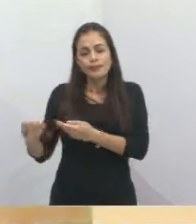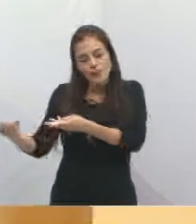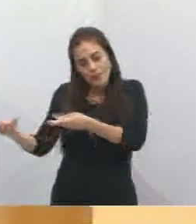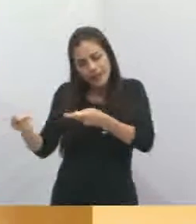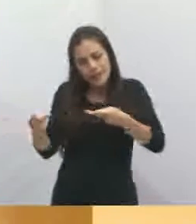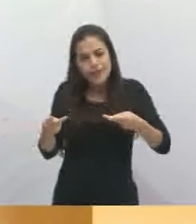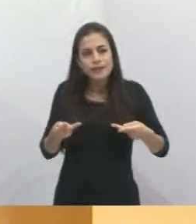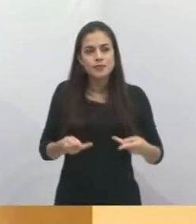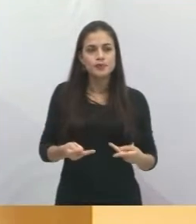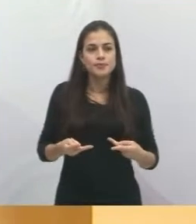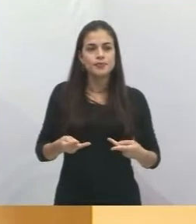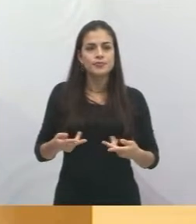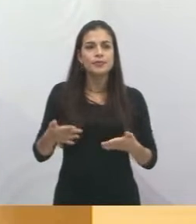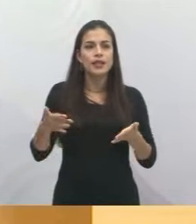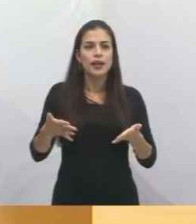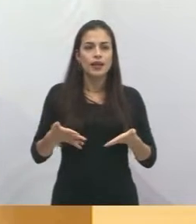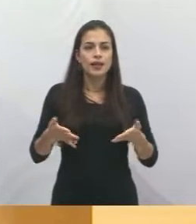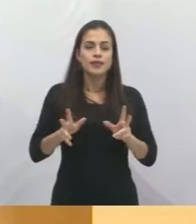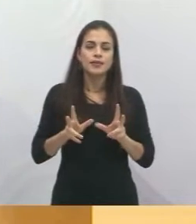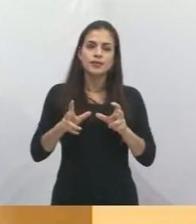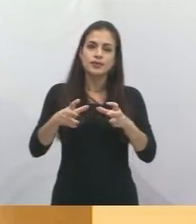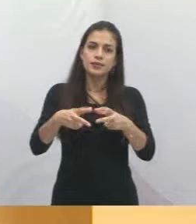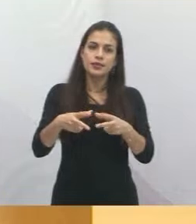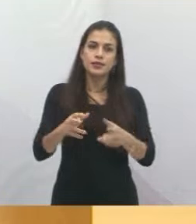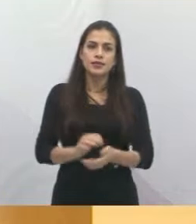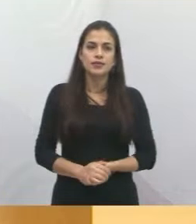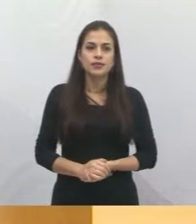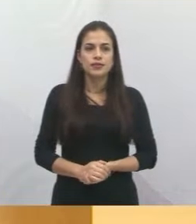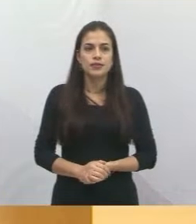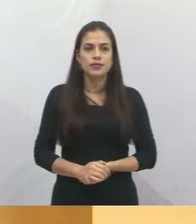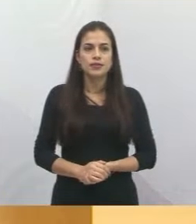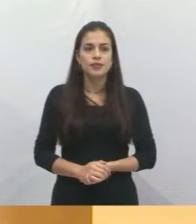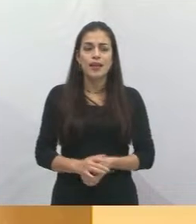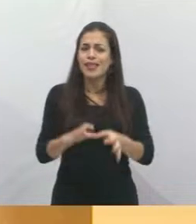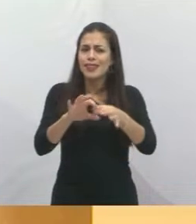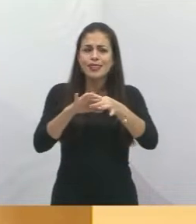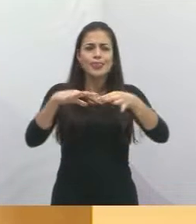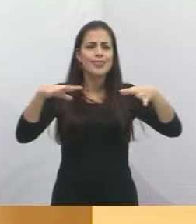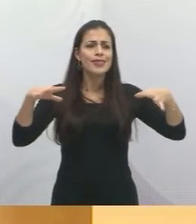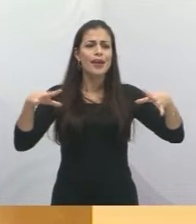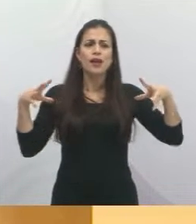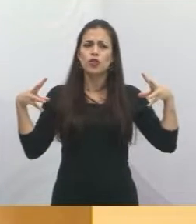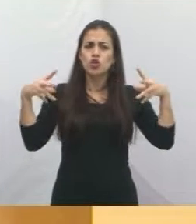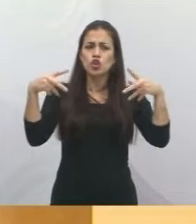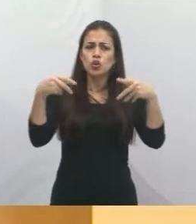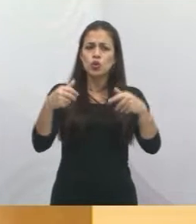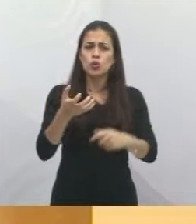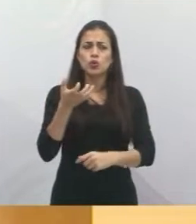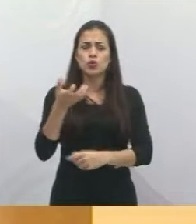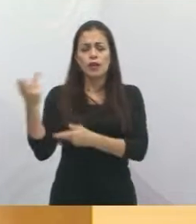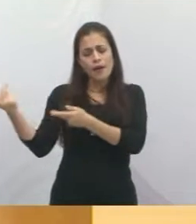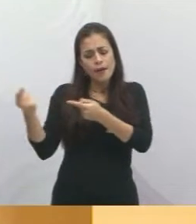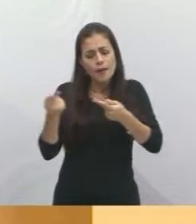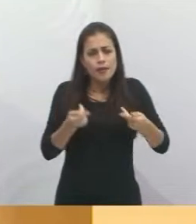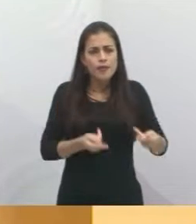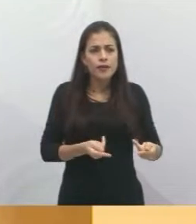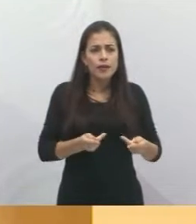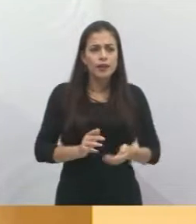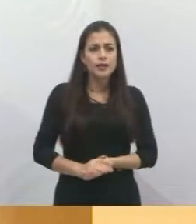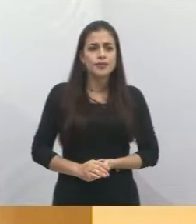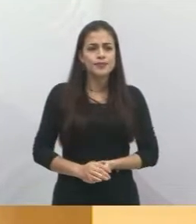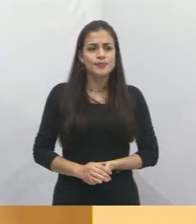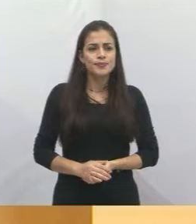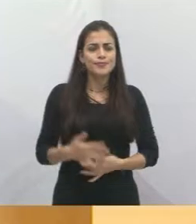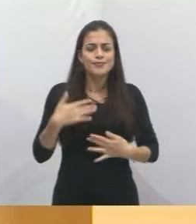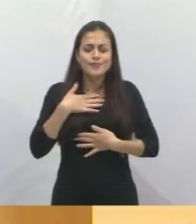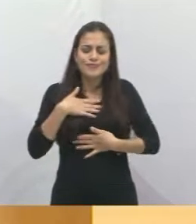e atendido aqui nesta casa. A casa é aberta a todos os que aqui venham. E